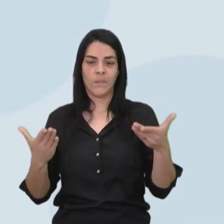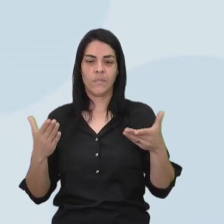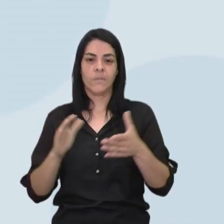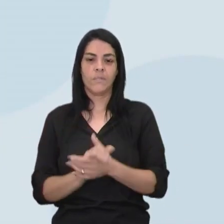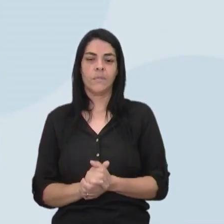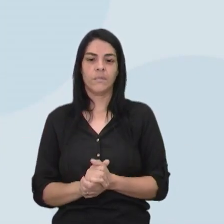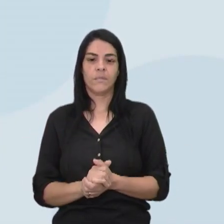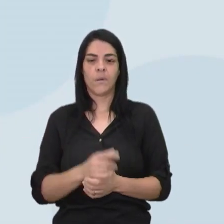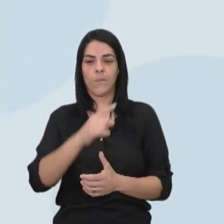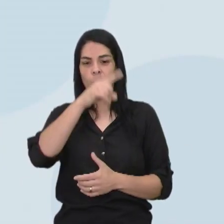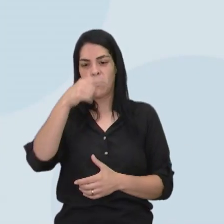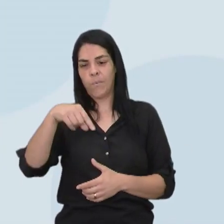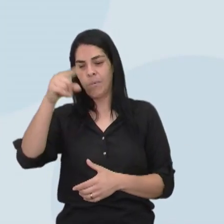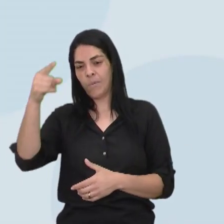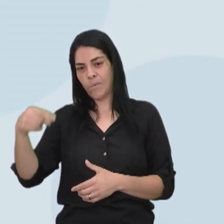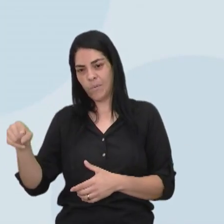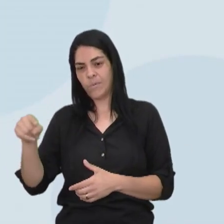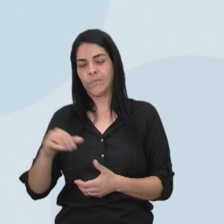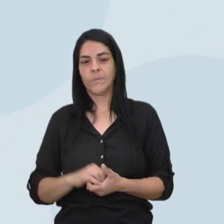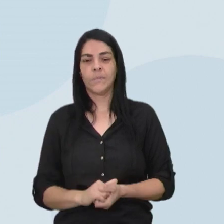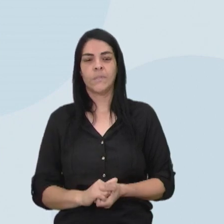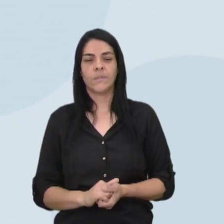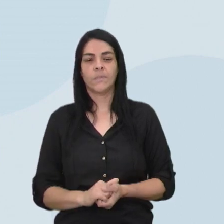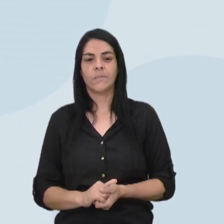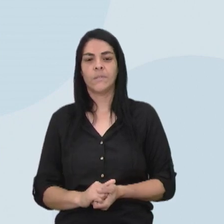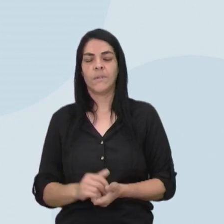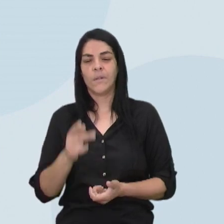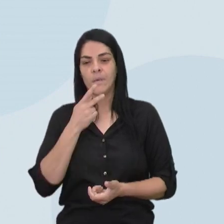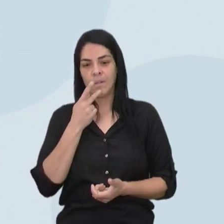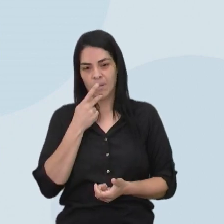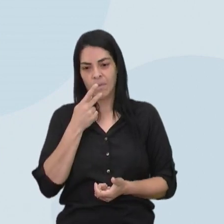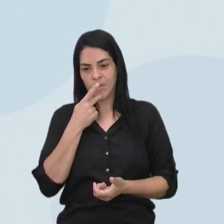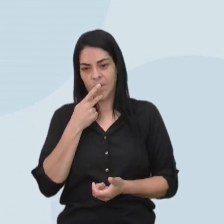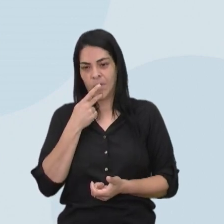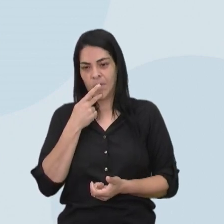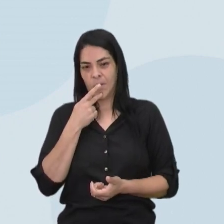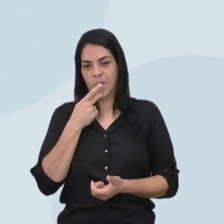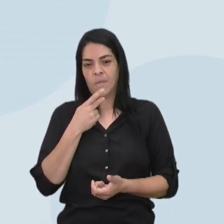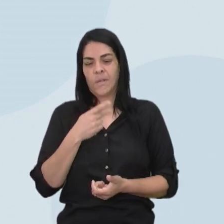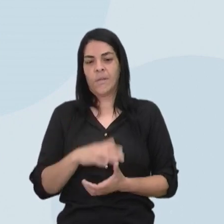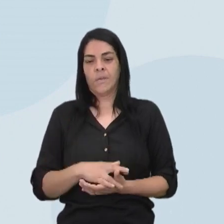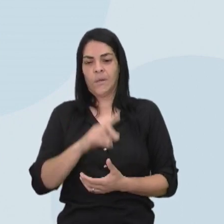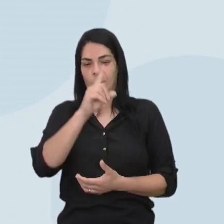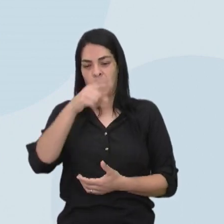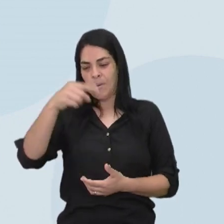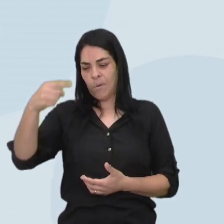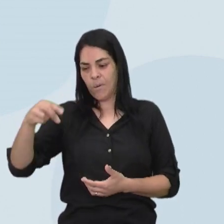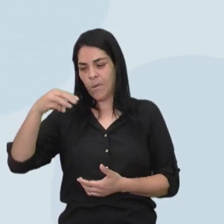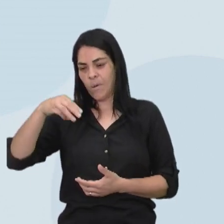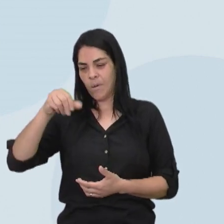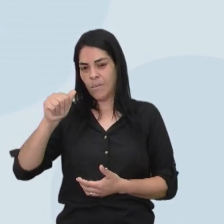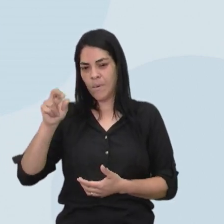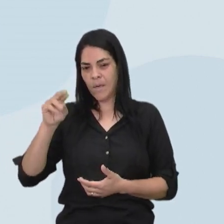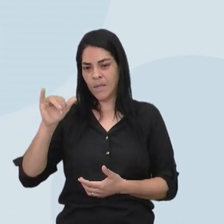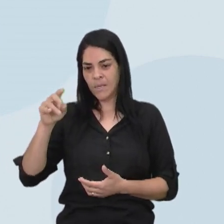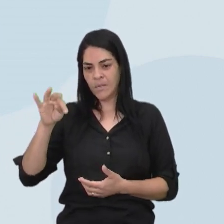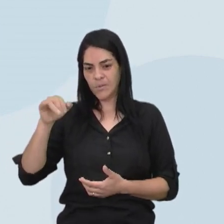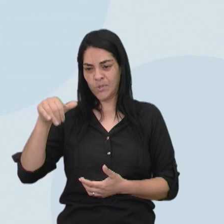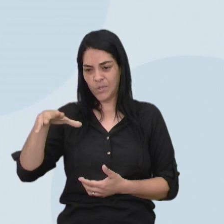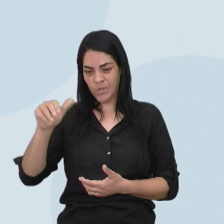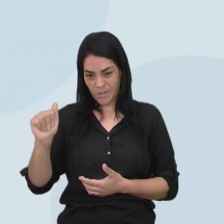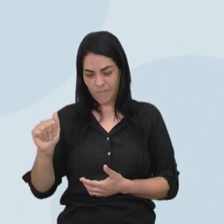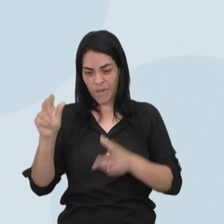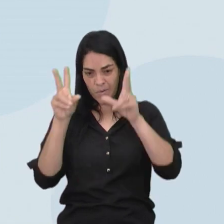essa onda que vocês estão vendo aí. Eu falei sobre as correntes marítimas, né? E dentro do assunto sobre